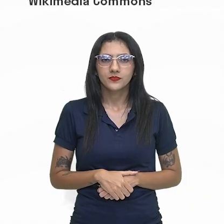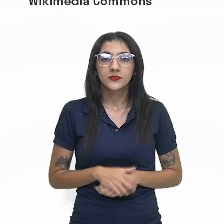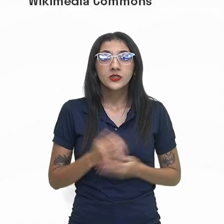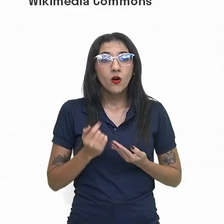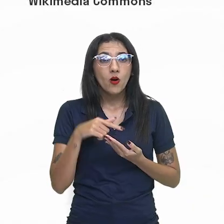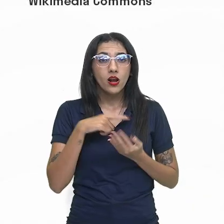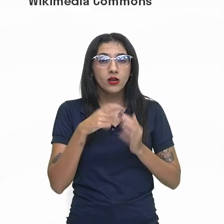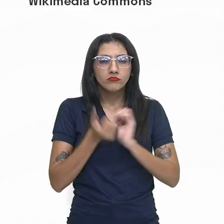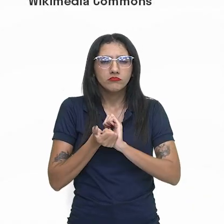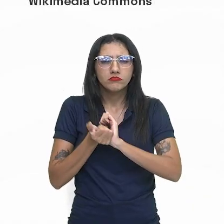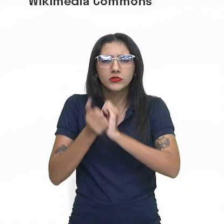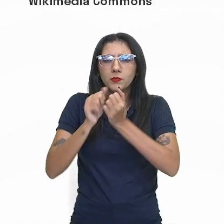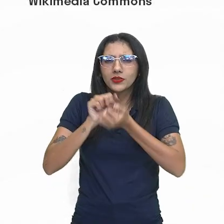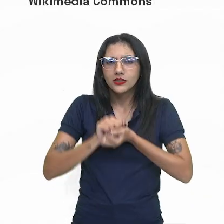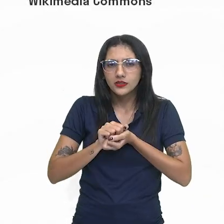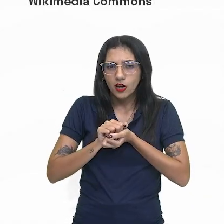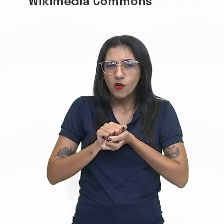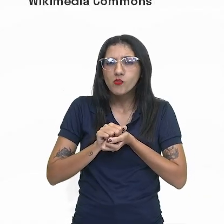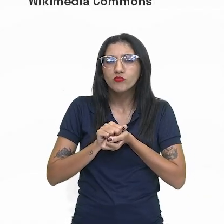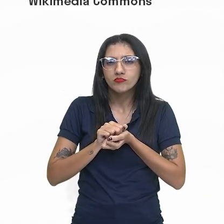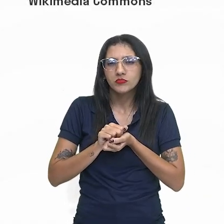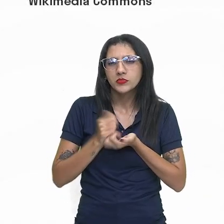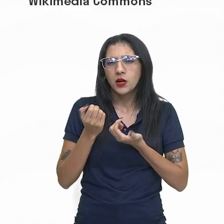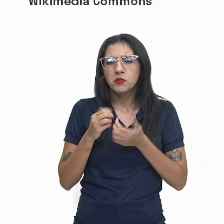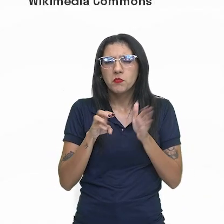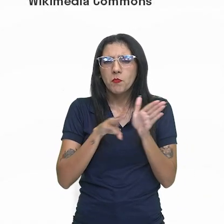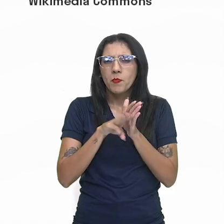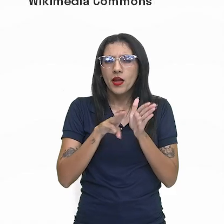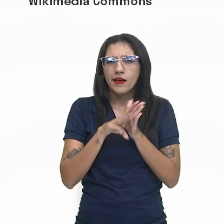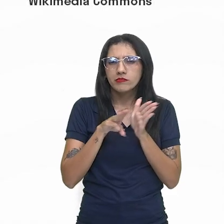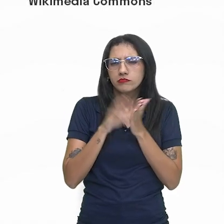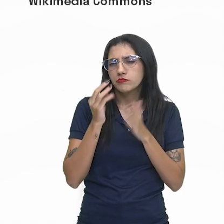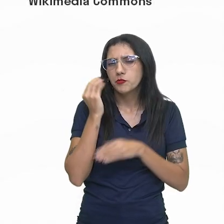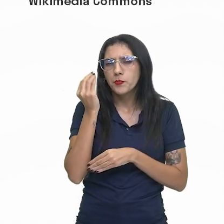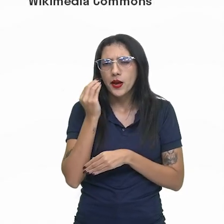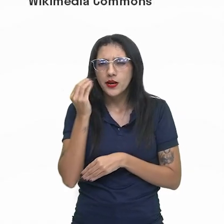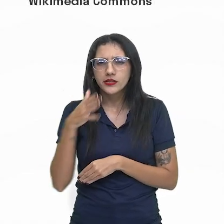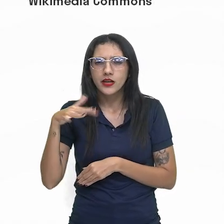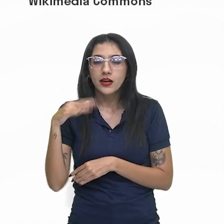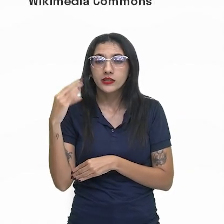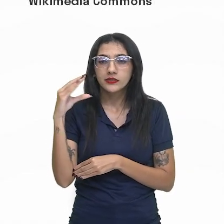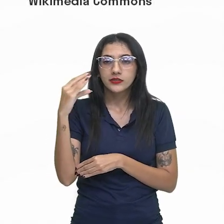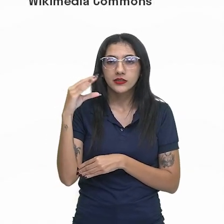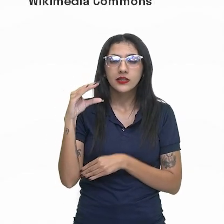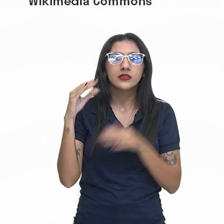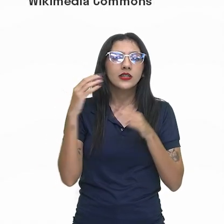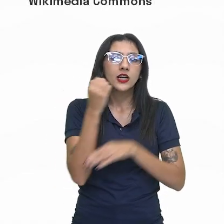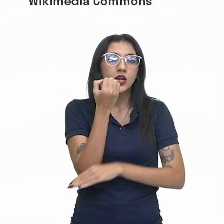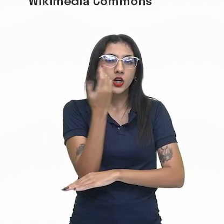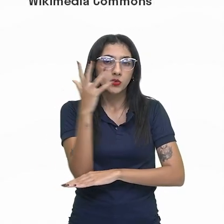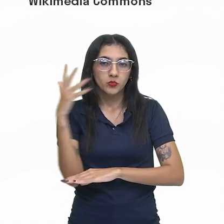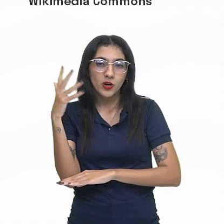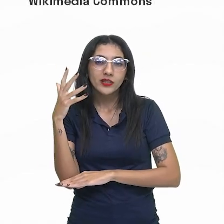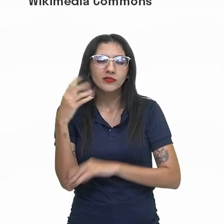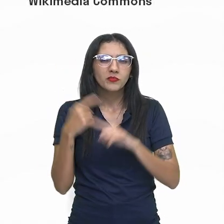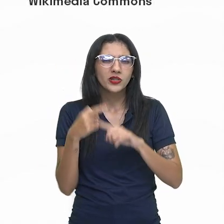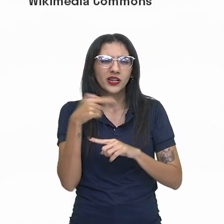do método experimental das ciências da natureza. Então, como a sociologia está surgindo naquele momento, né, ali